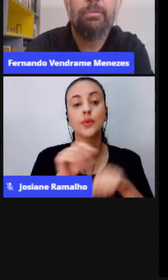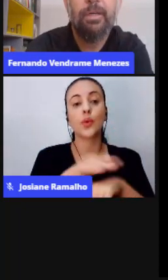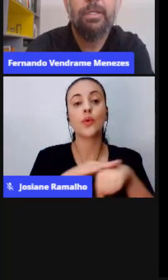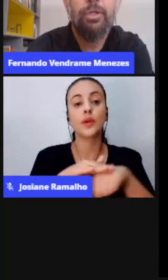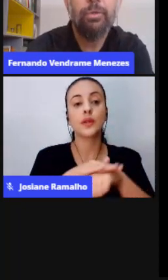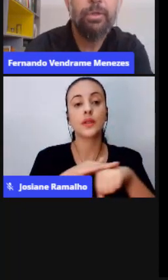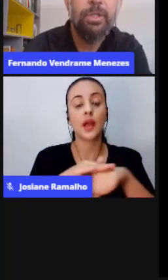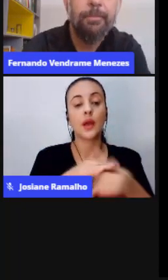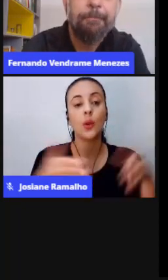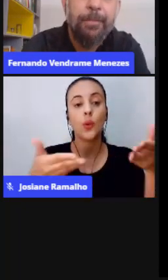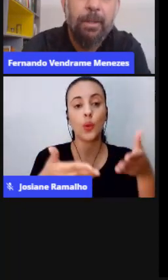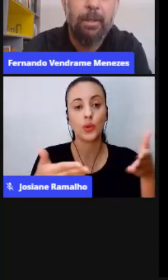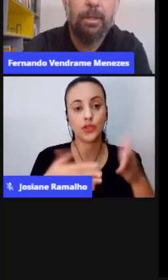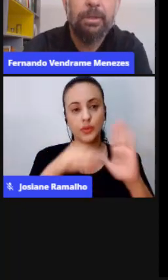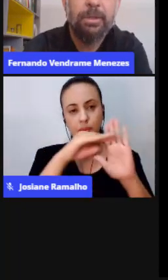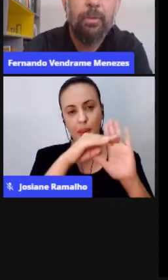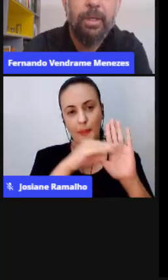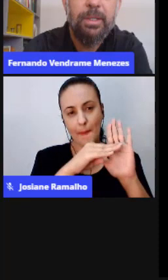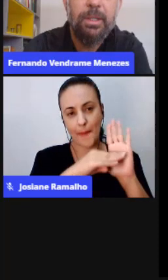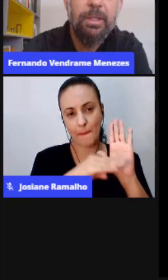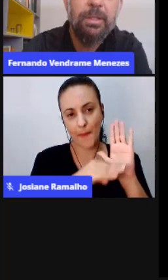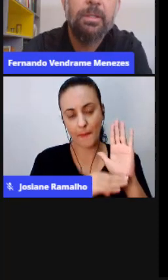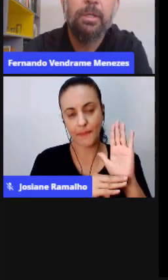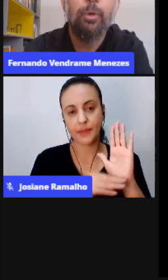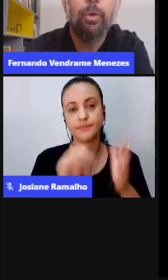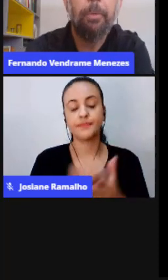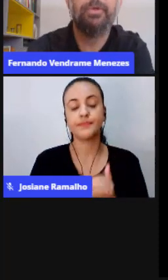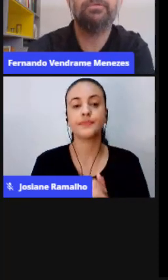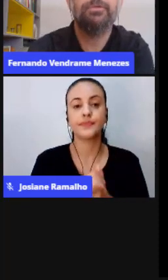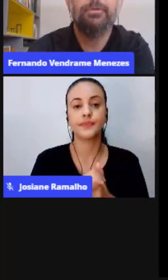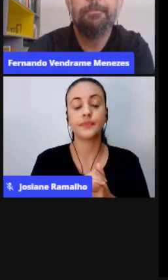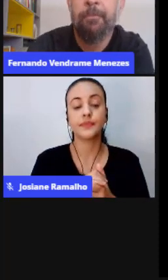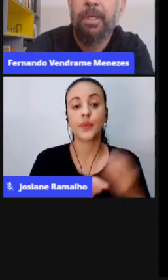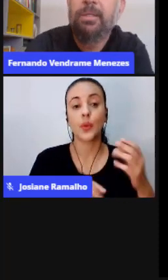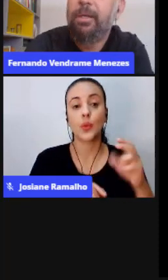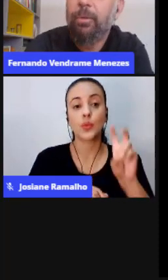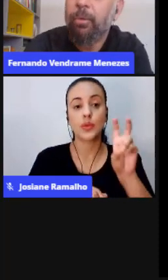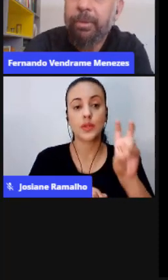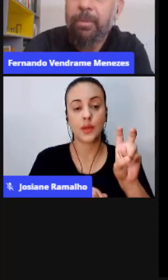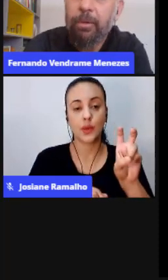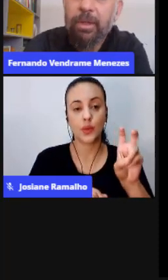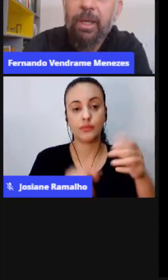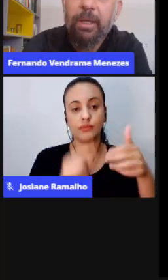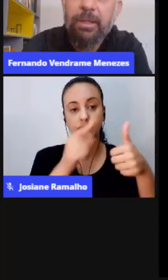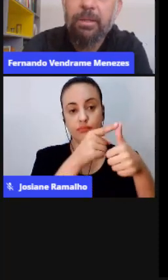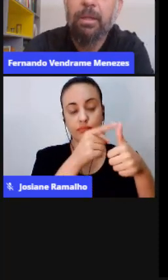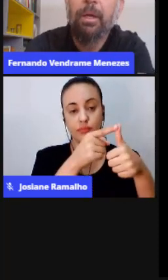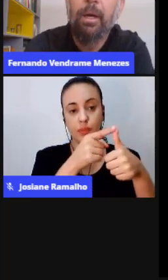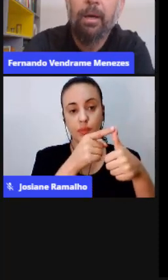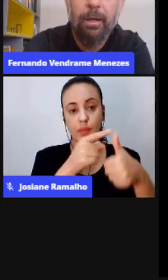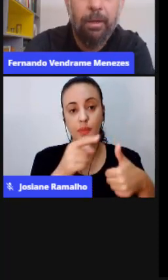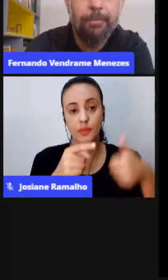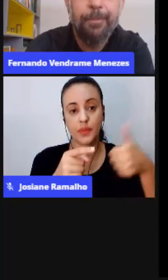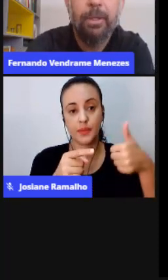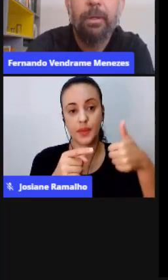nossa conversa de hoje. São esses 5 tópicos, sendo o primeiro deles